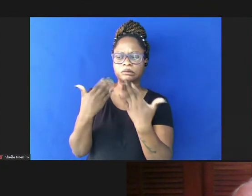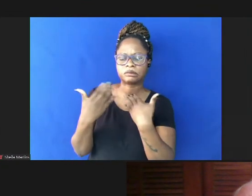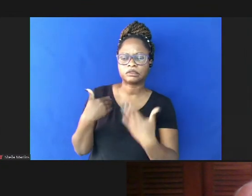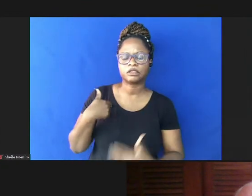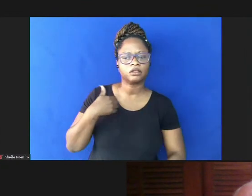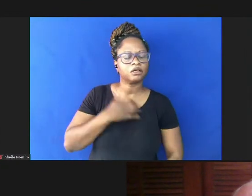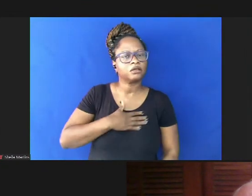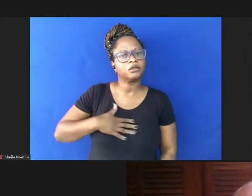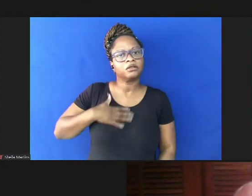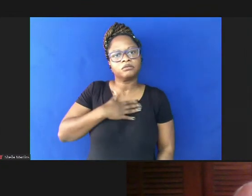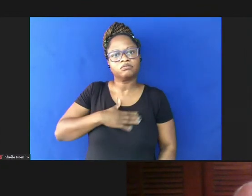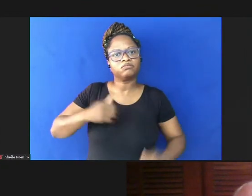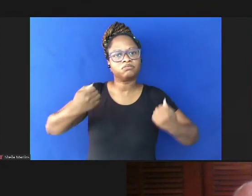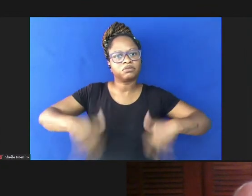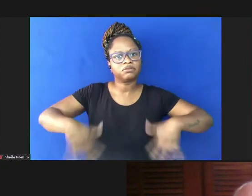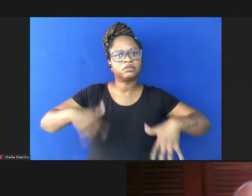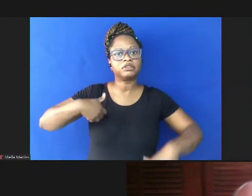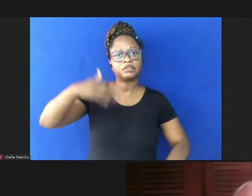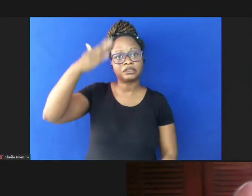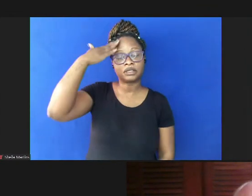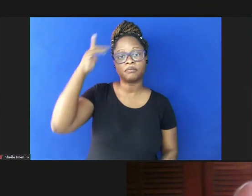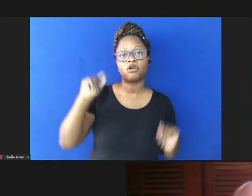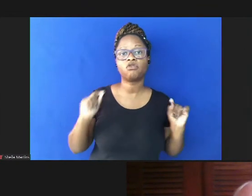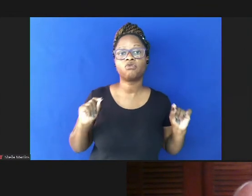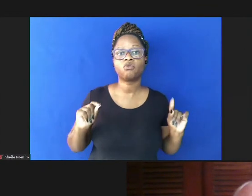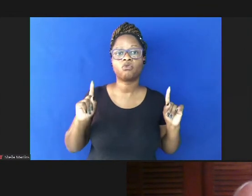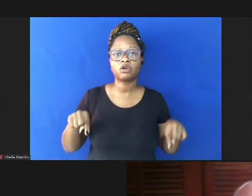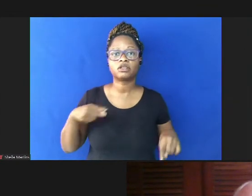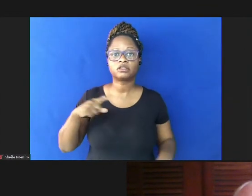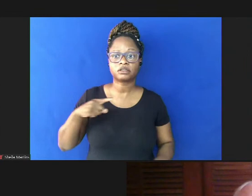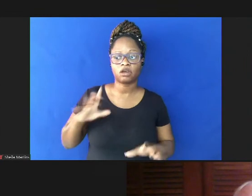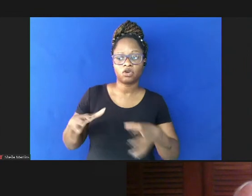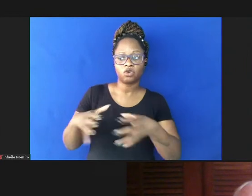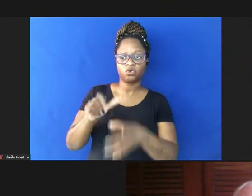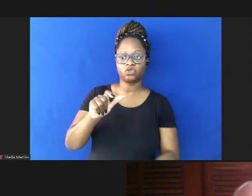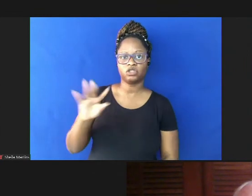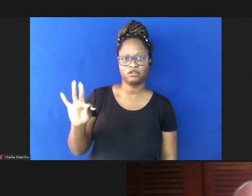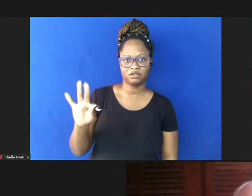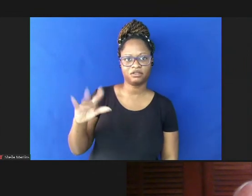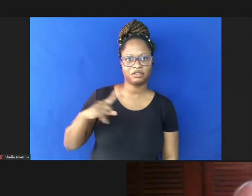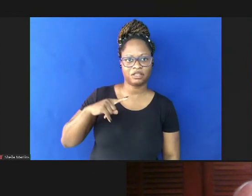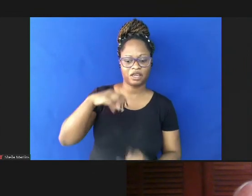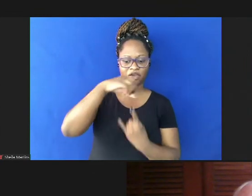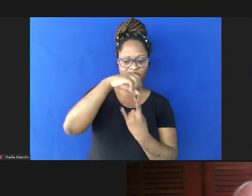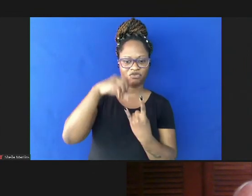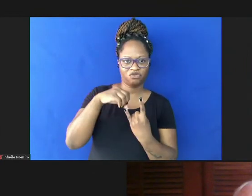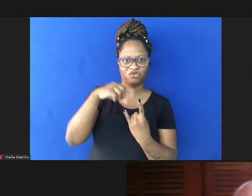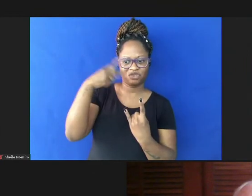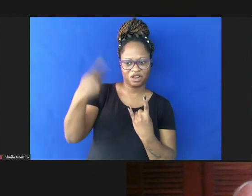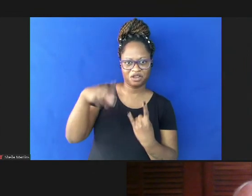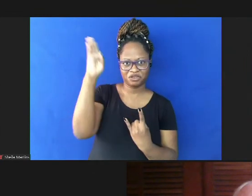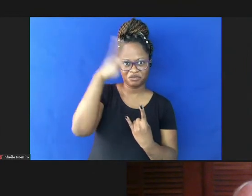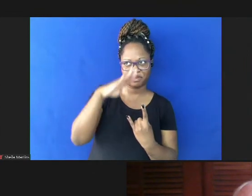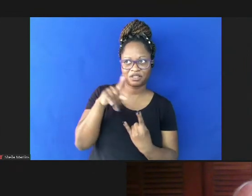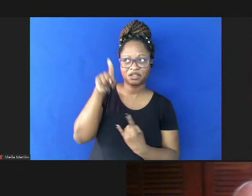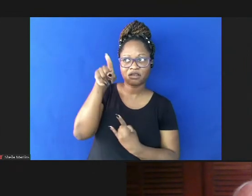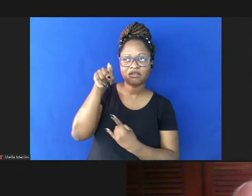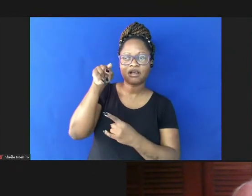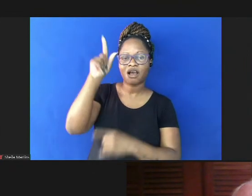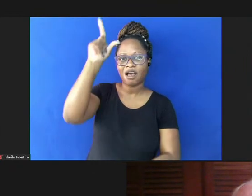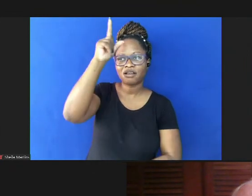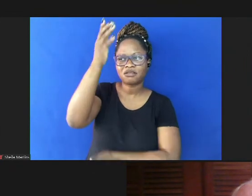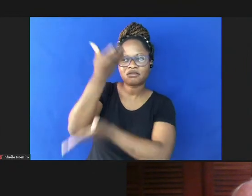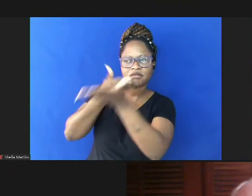feliz de saber, ficamos felizes de saber que existe esse grupo de trabalho, Fiocruz Alemanha, né, e pensando de forma